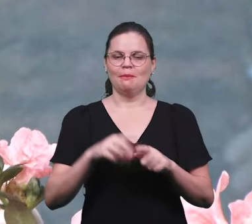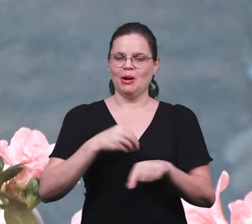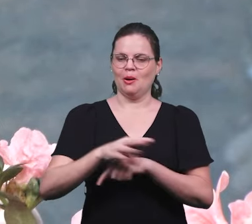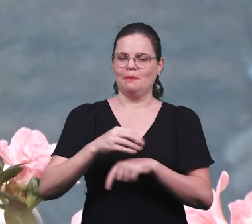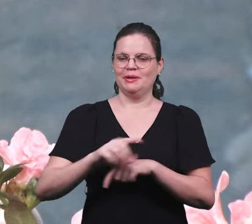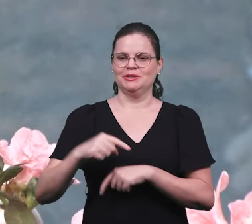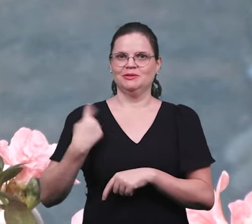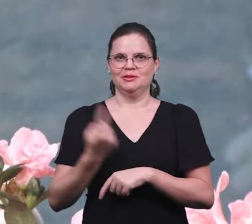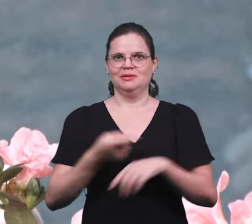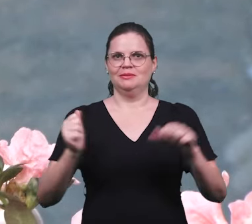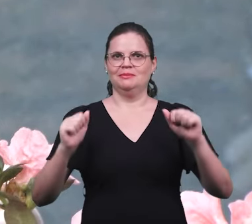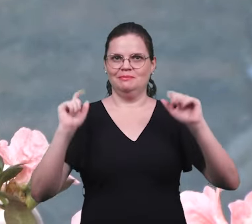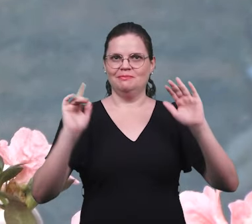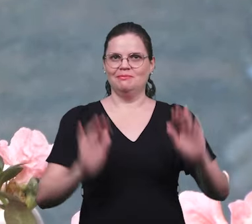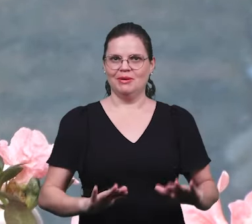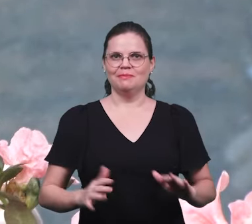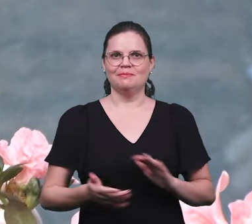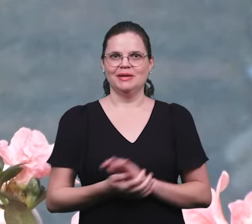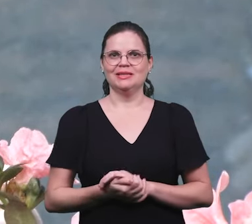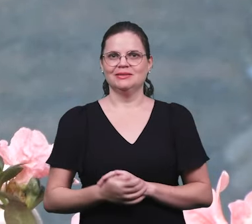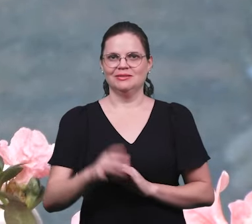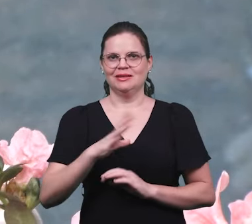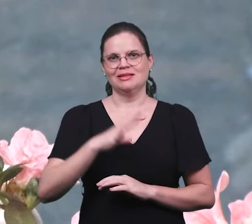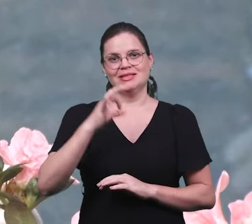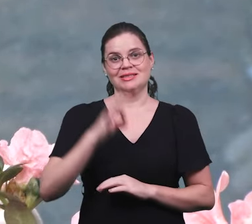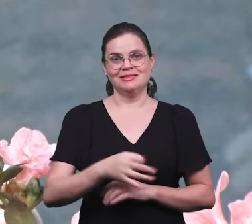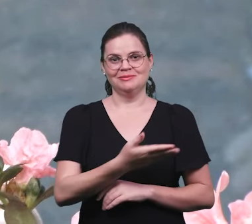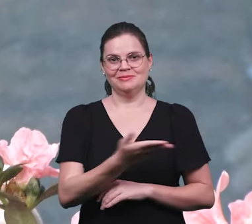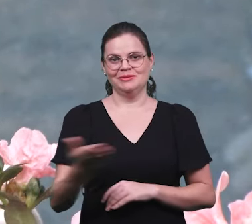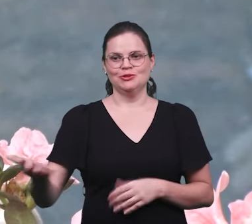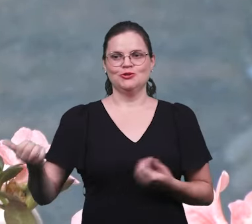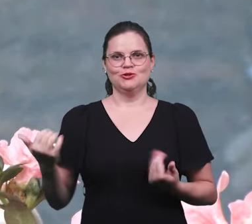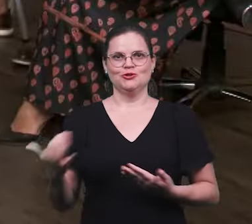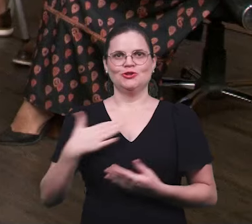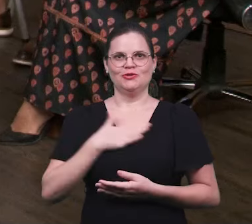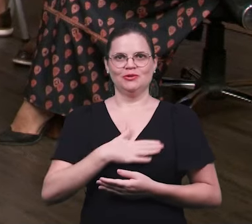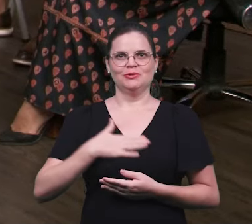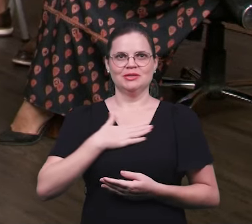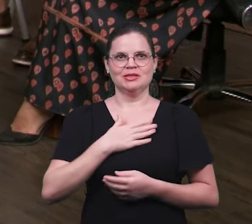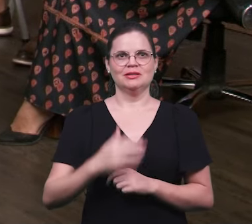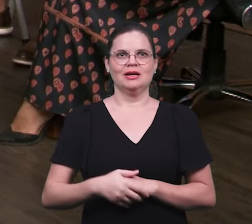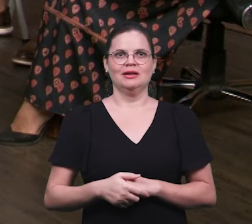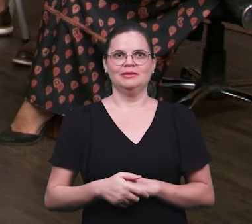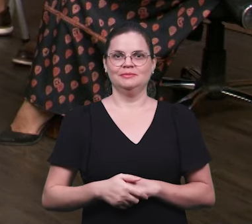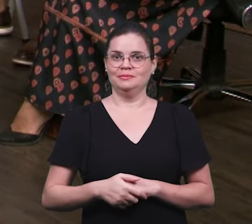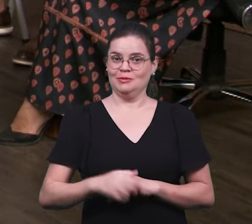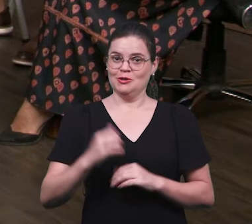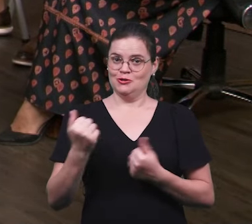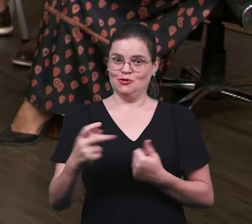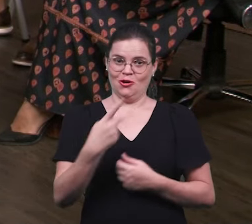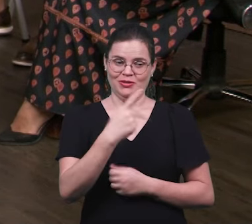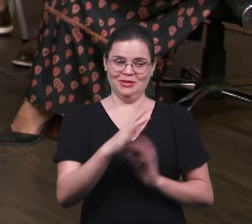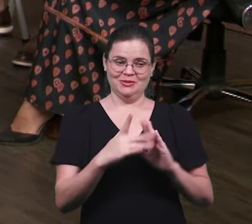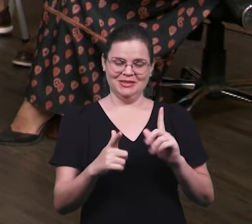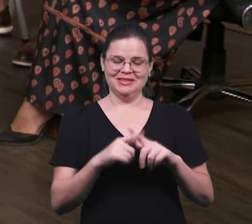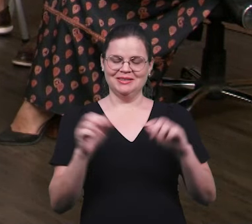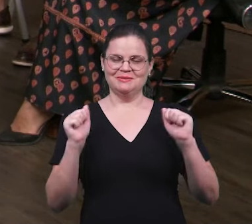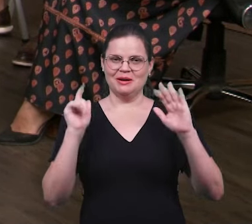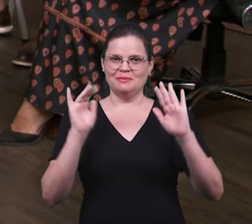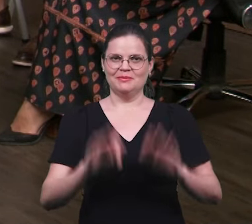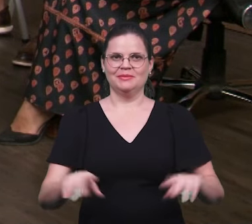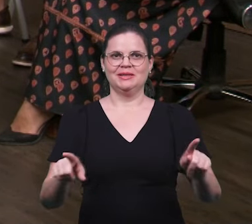compartilhar com a gente, é uma bênção muito grande mesmo. Tenho certeza que todos os jovens gostaram, jovens da sua própria igreja, né? Que